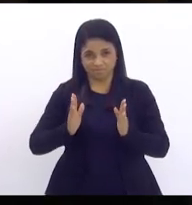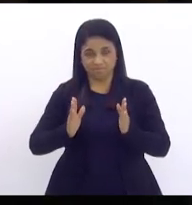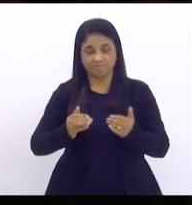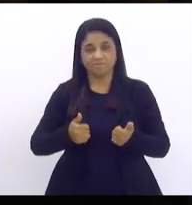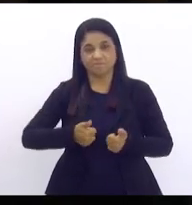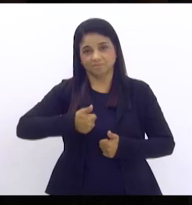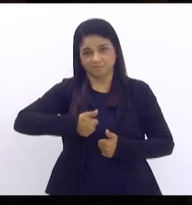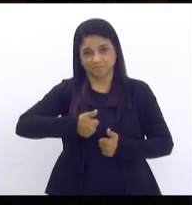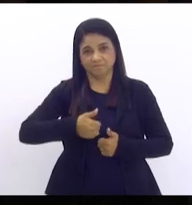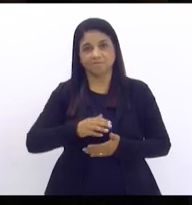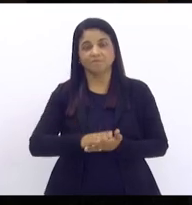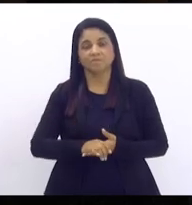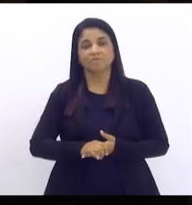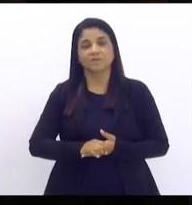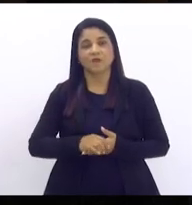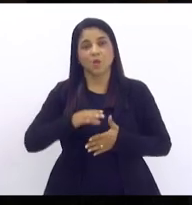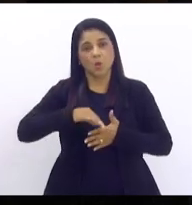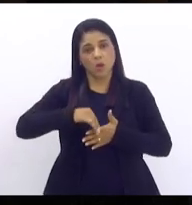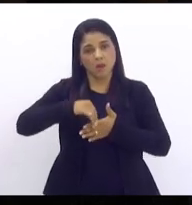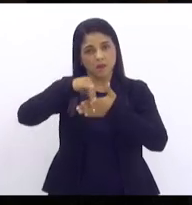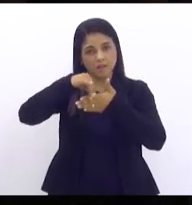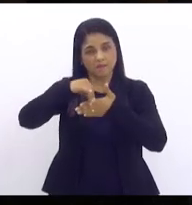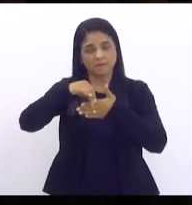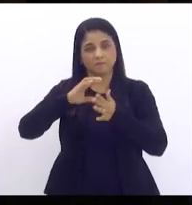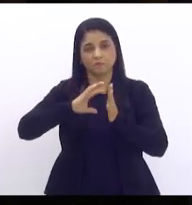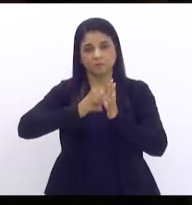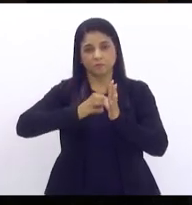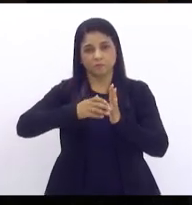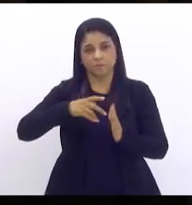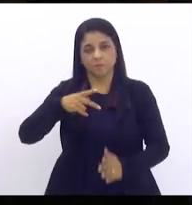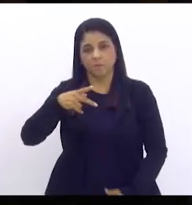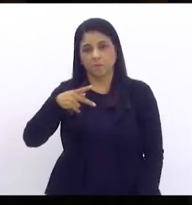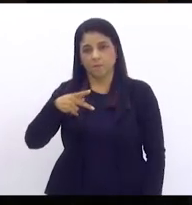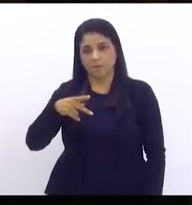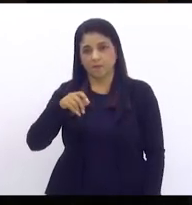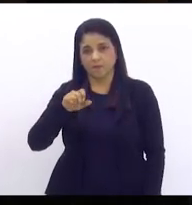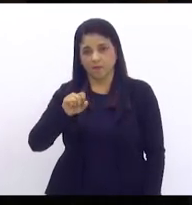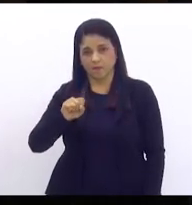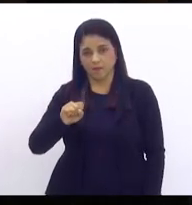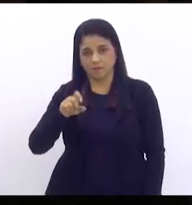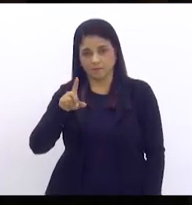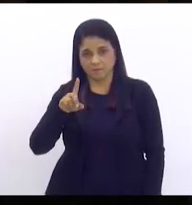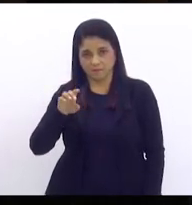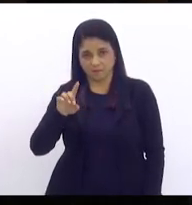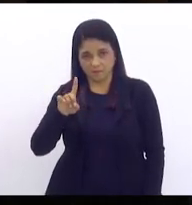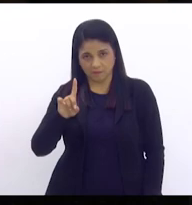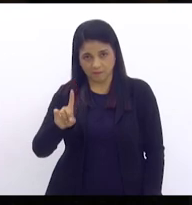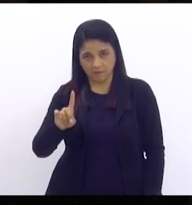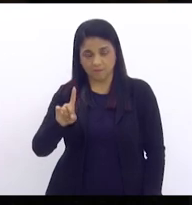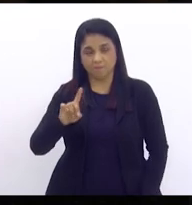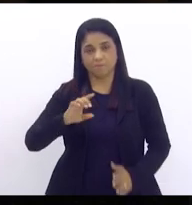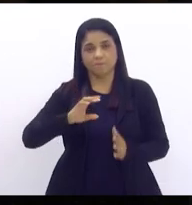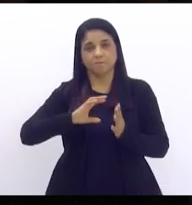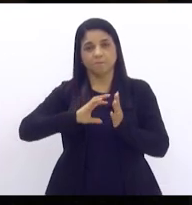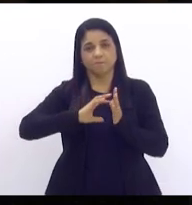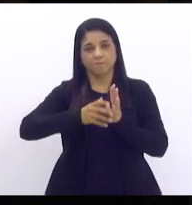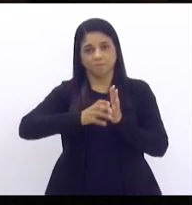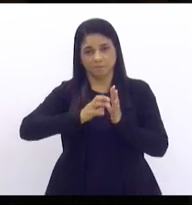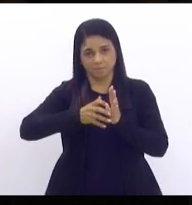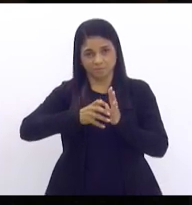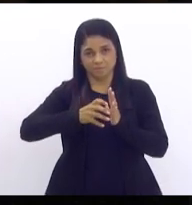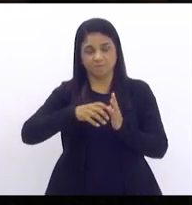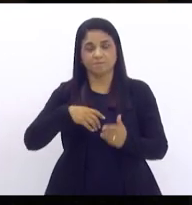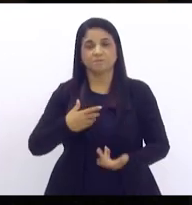eu, como líder do PSD, do Partido Social Democrático, que tem